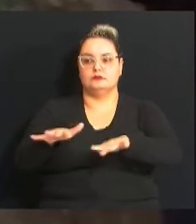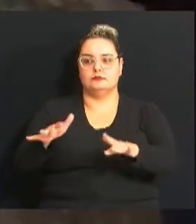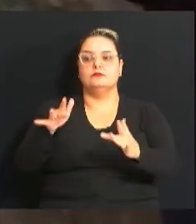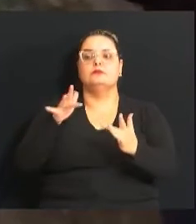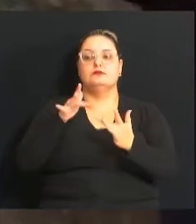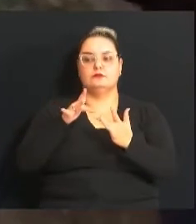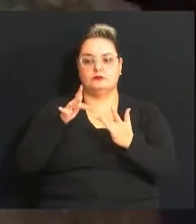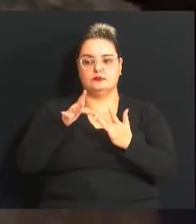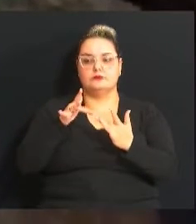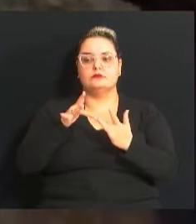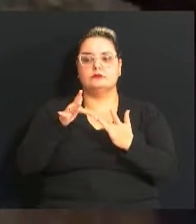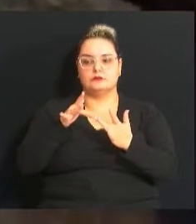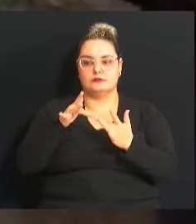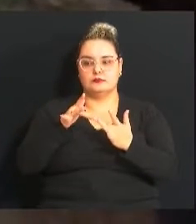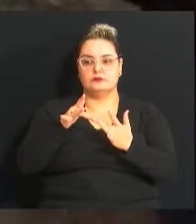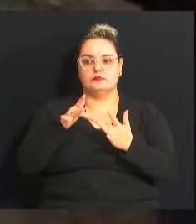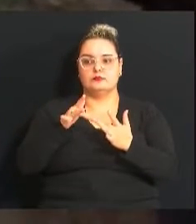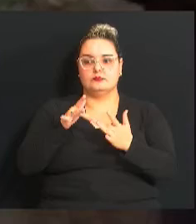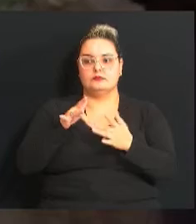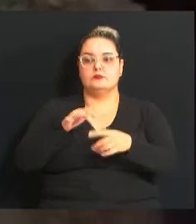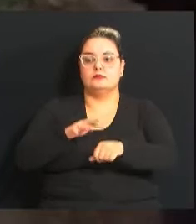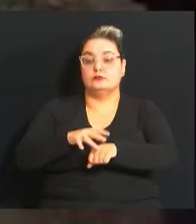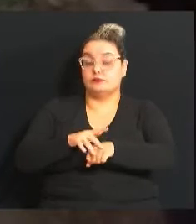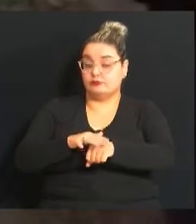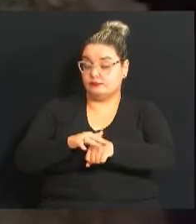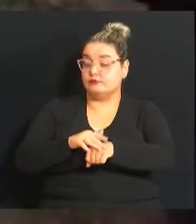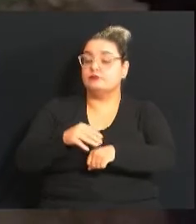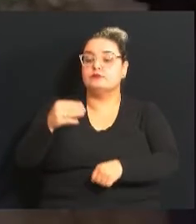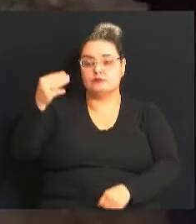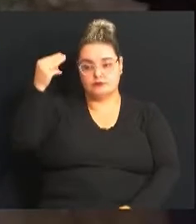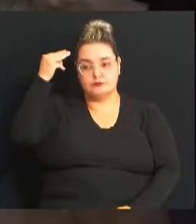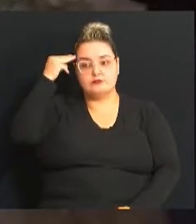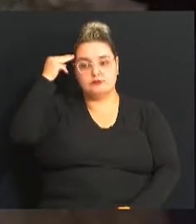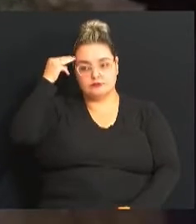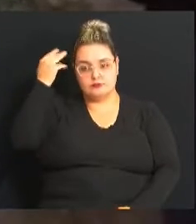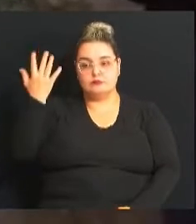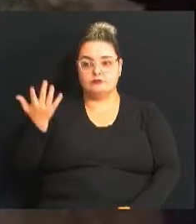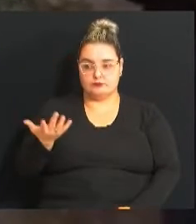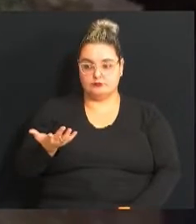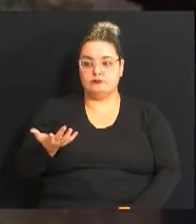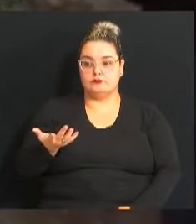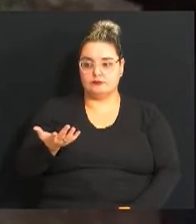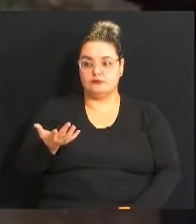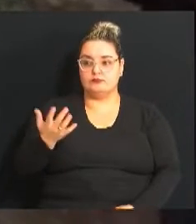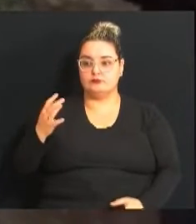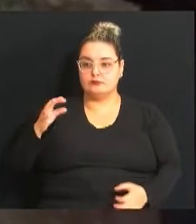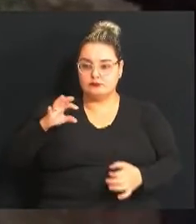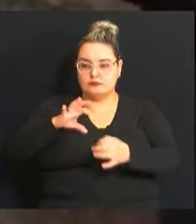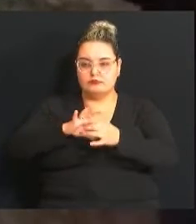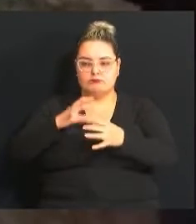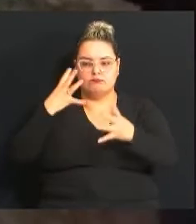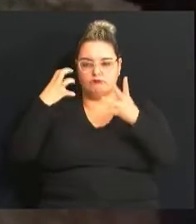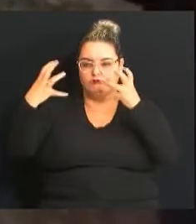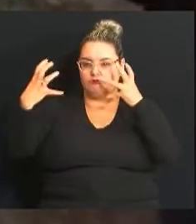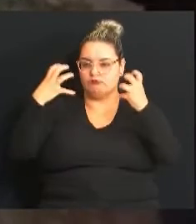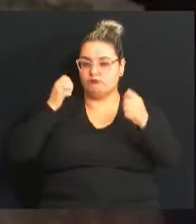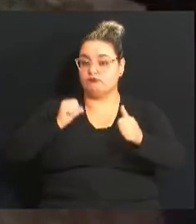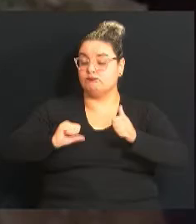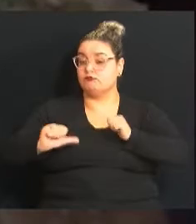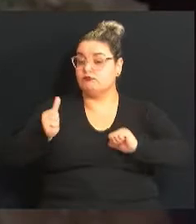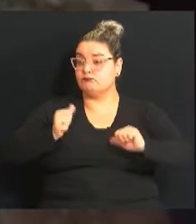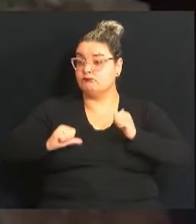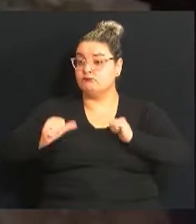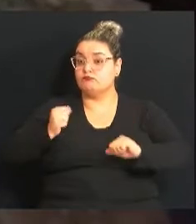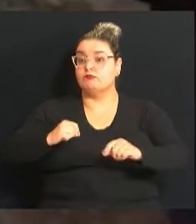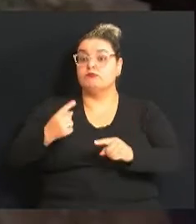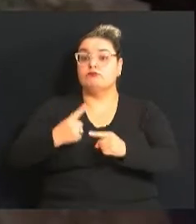contato com as doenças mentais, né? Ela nos colocou em contato com estresse, com ansiedade, porque ela